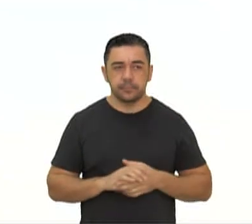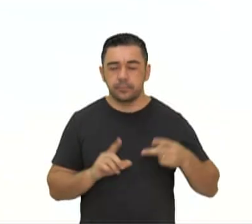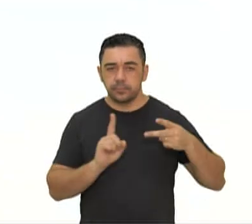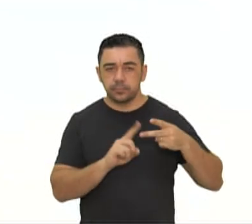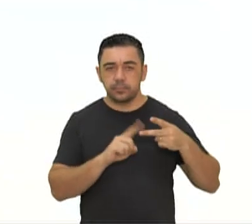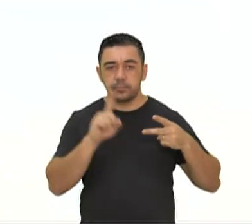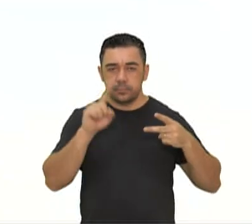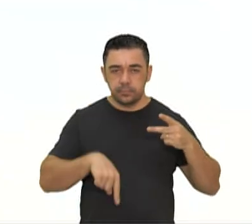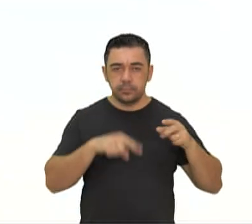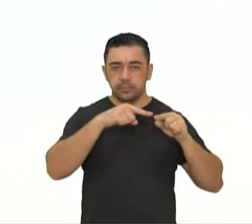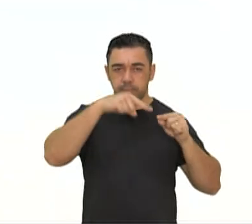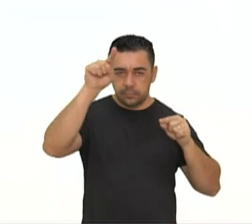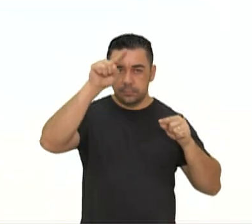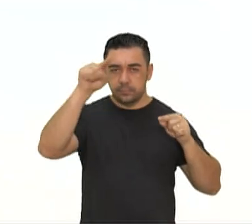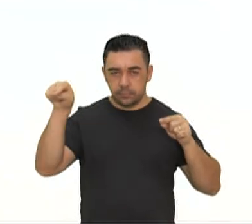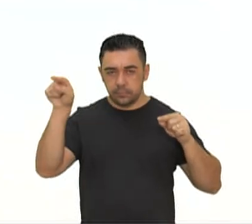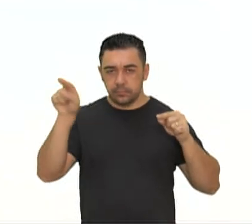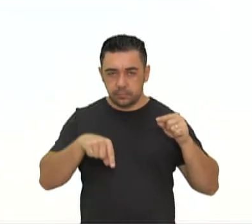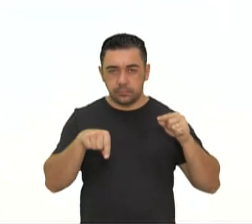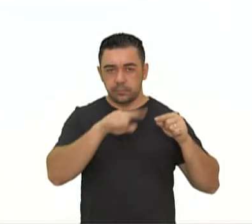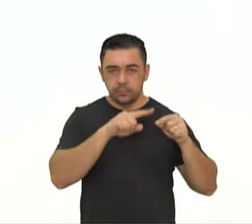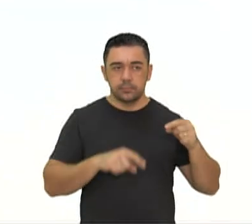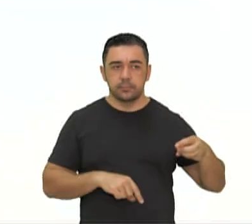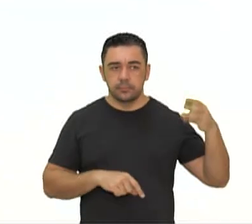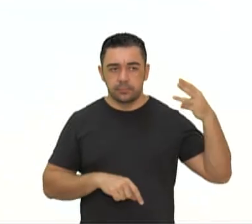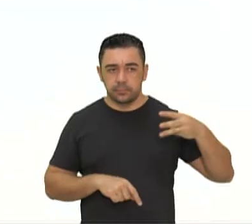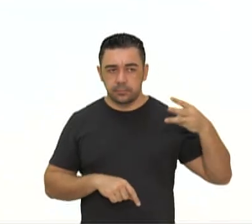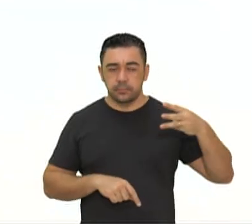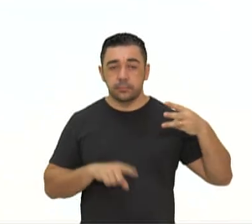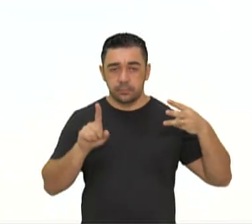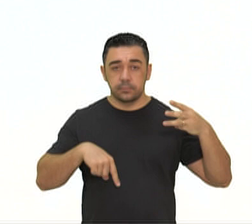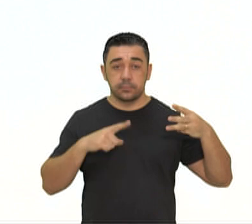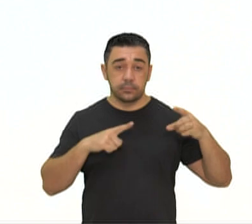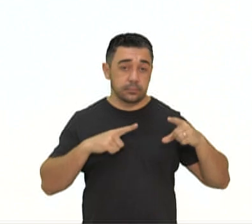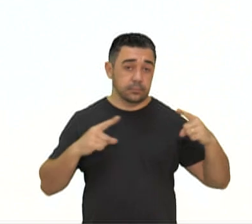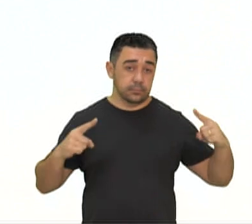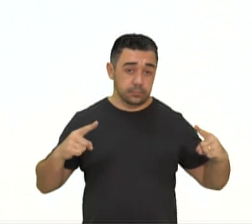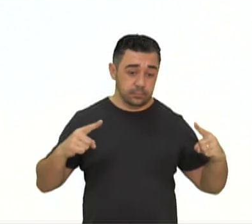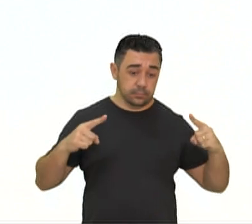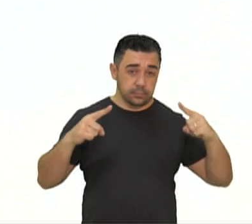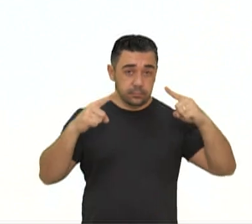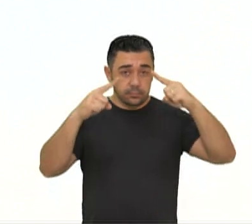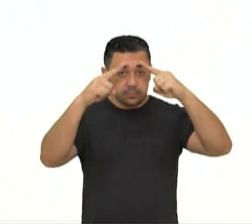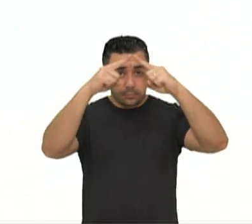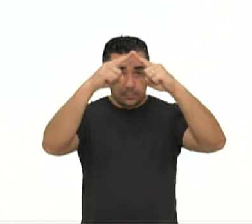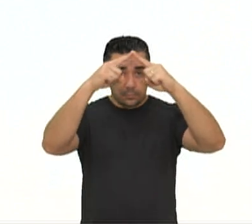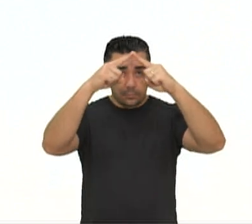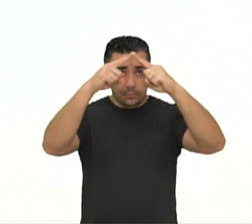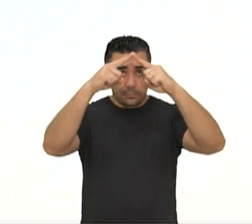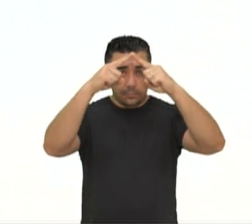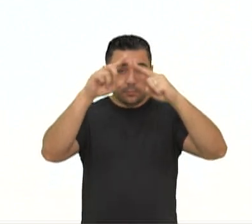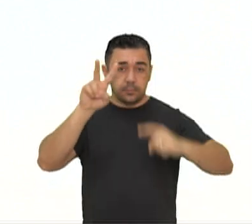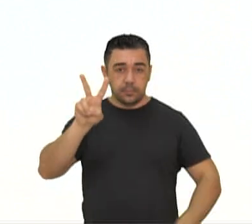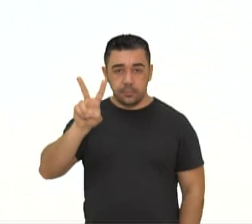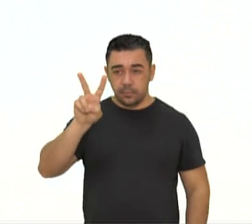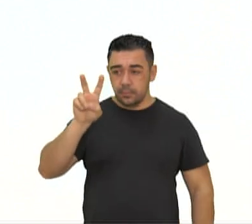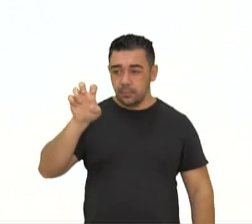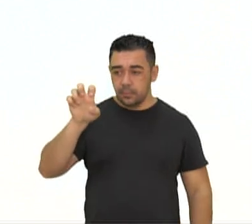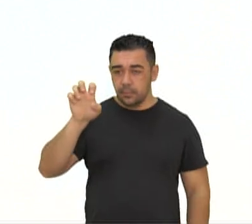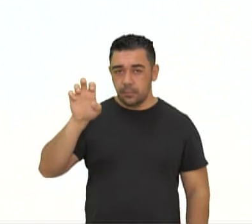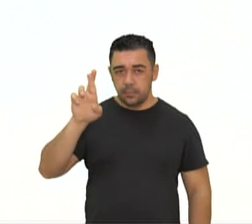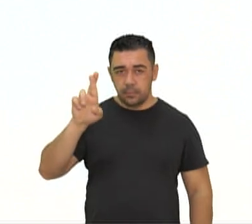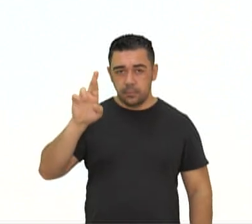formado por segmentos de reta. Esses segmentos de reta, eles se cruzam 2 a 2 em um pontinho que eu chamo de